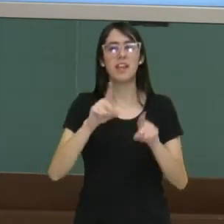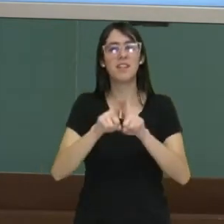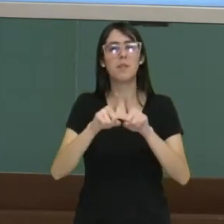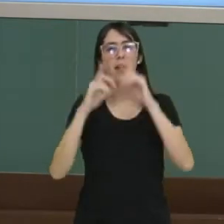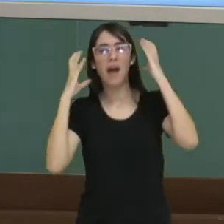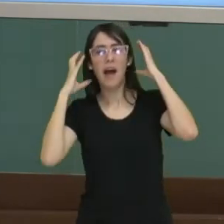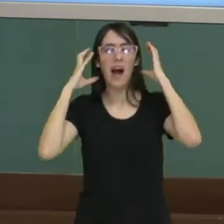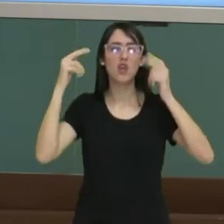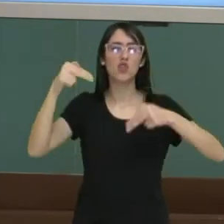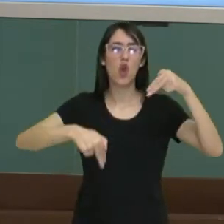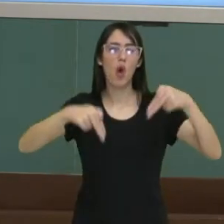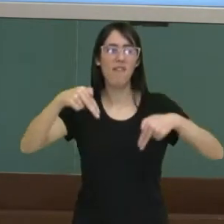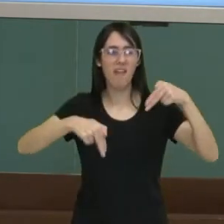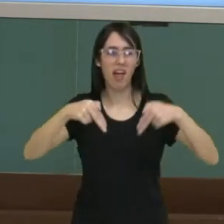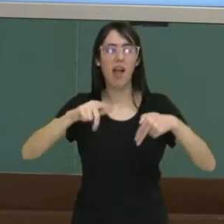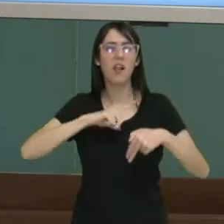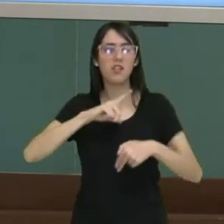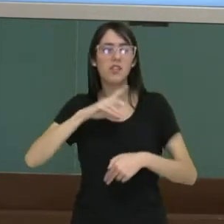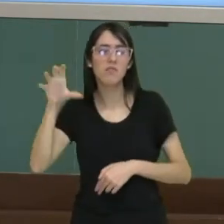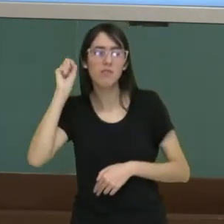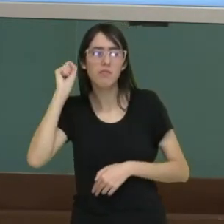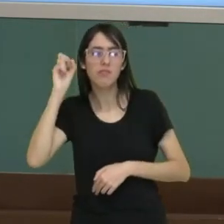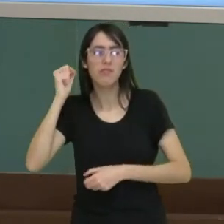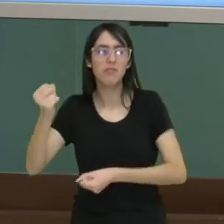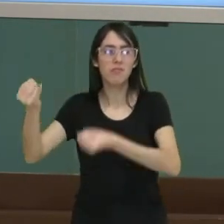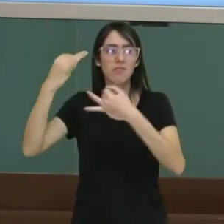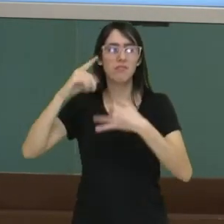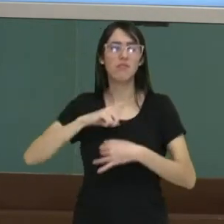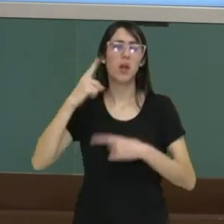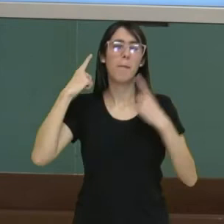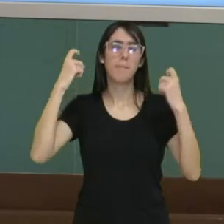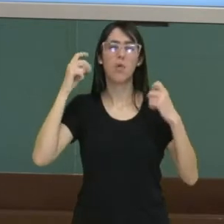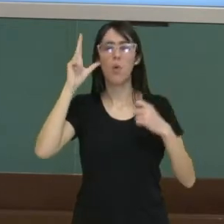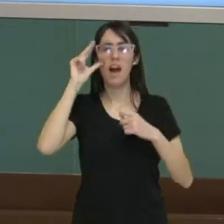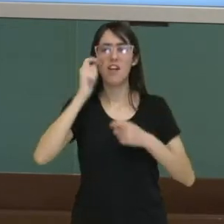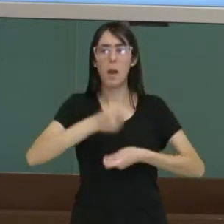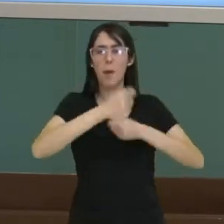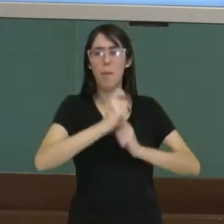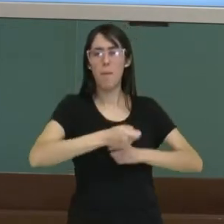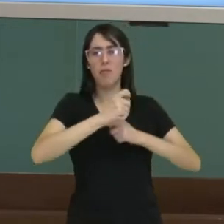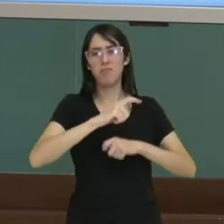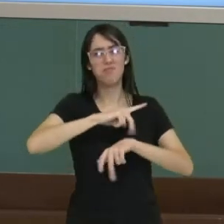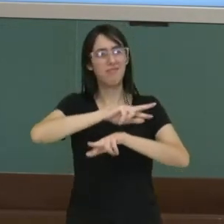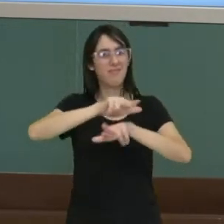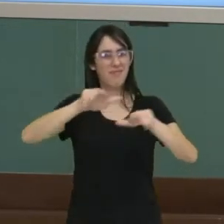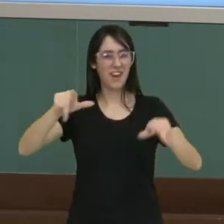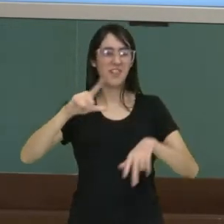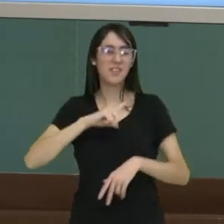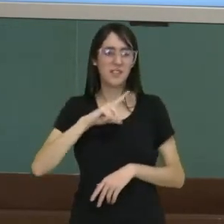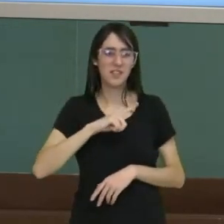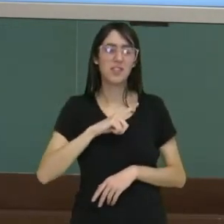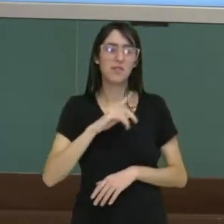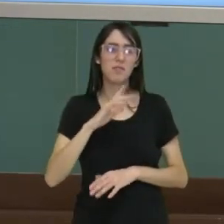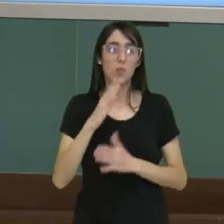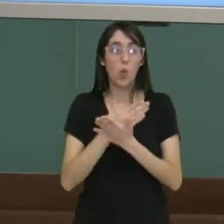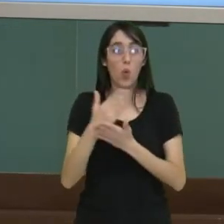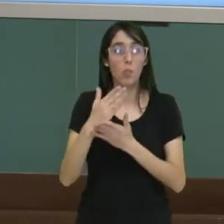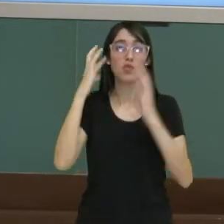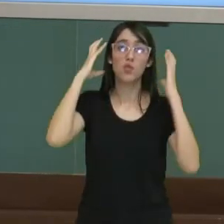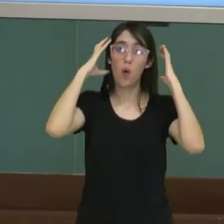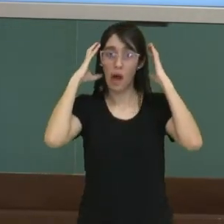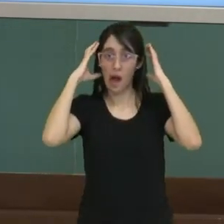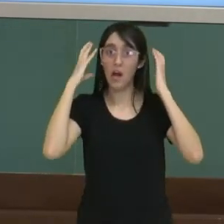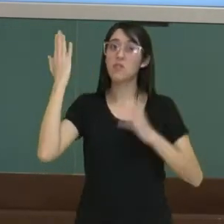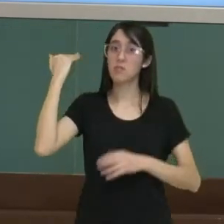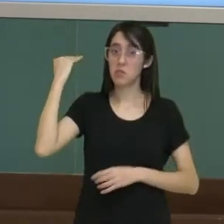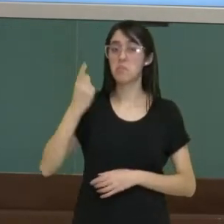aquelas histórias com aquela sonoplastia, né, sabe aquelas coisas? Então, sempre começou lá, as novelas começaram lá com o rádio, olha